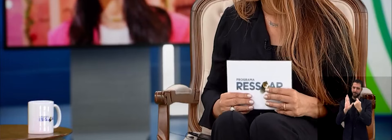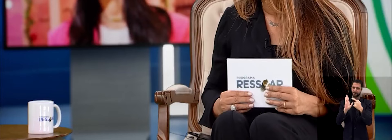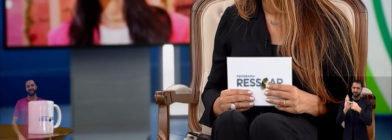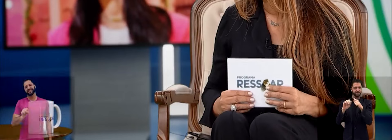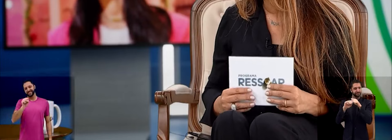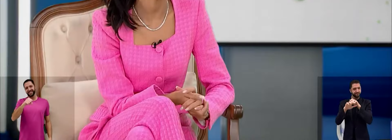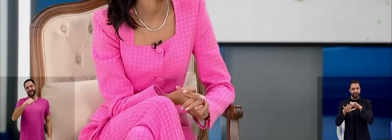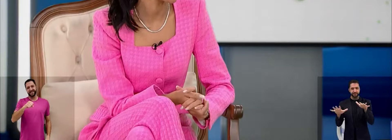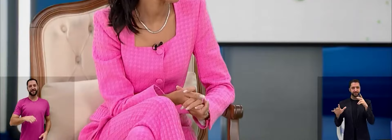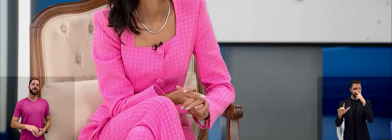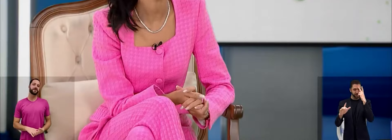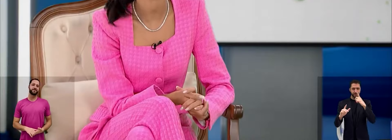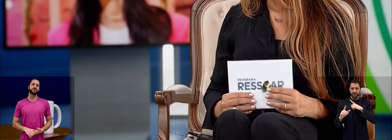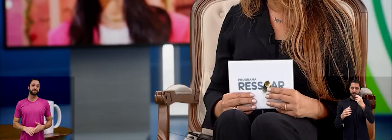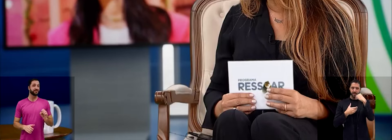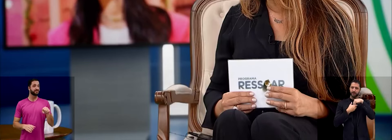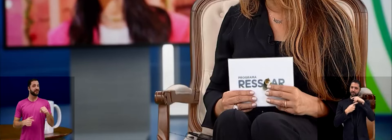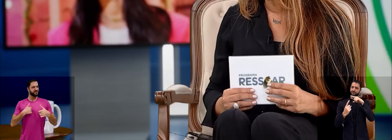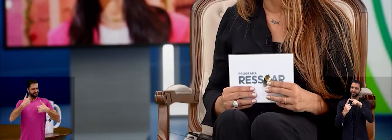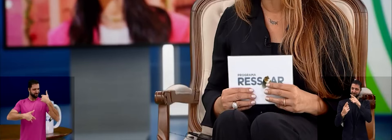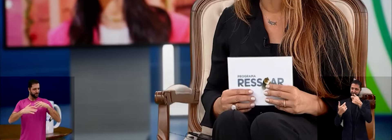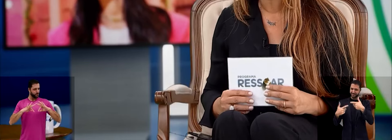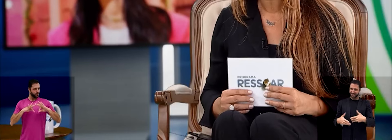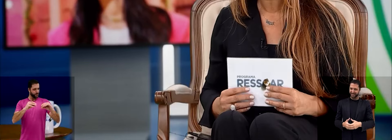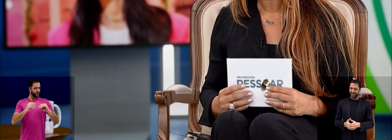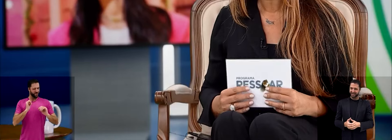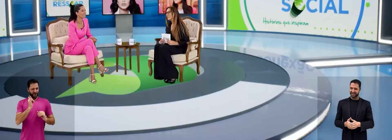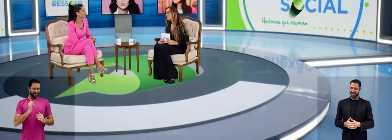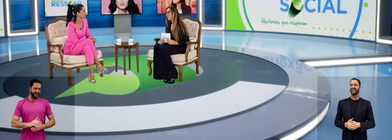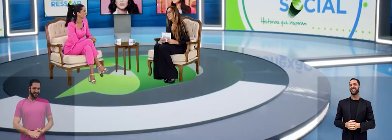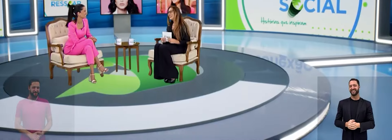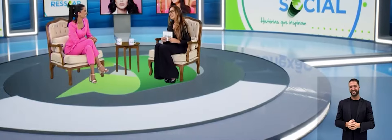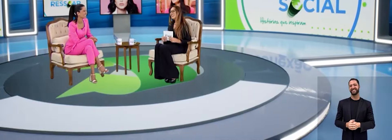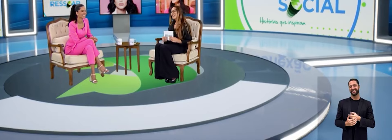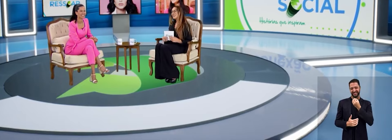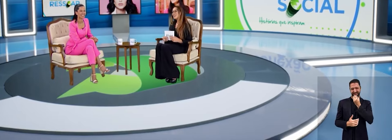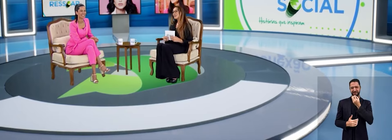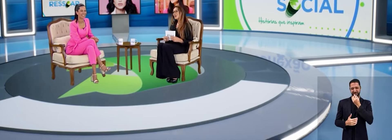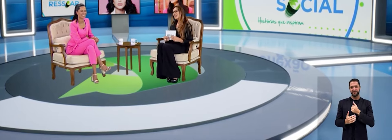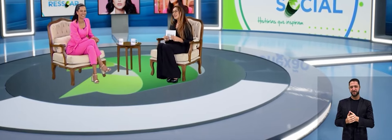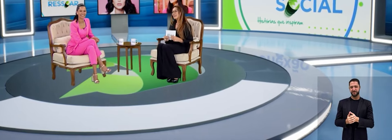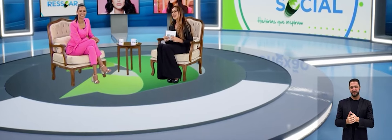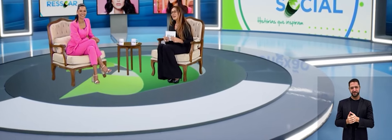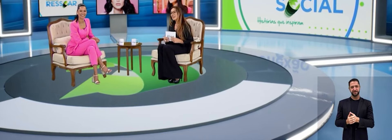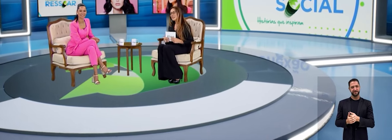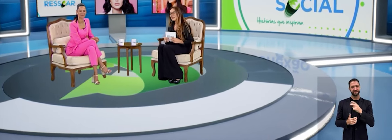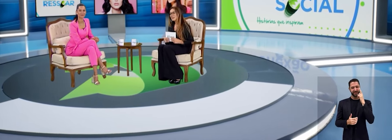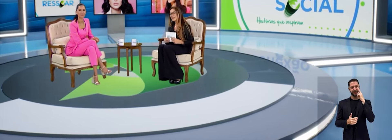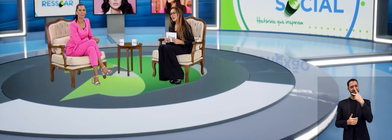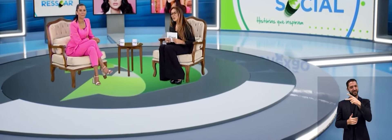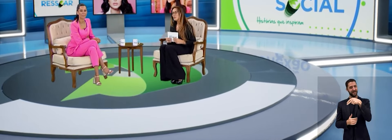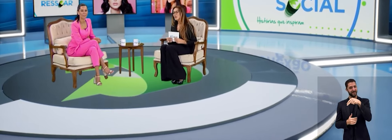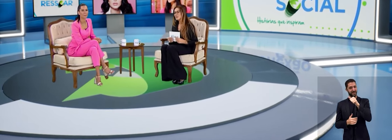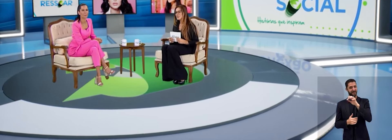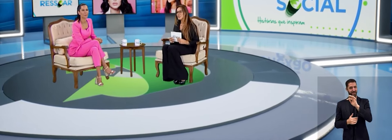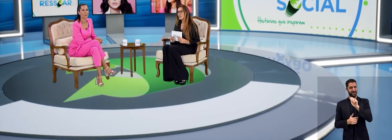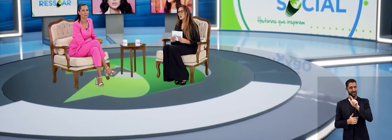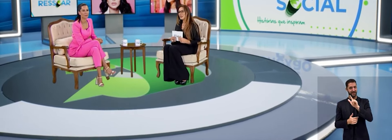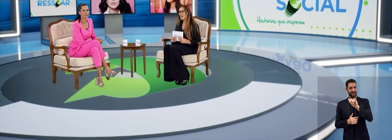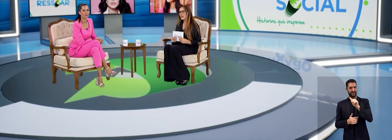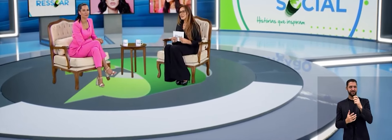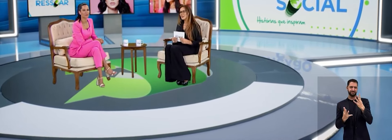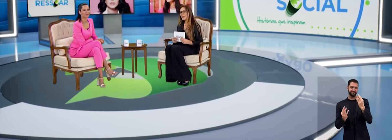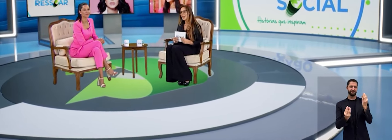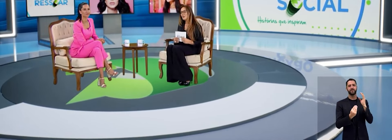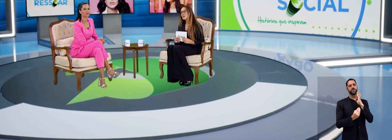sua marca, que você vai compartilhar aqui com a gente, né, Nath? Pô, tudinho. Gente, a história da Natália, para muita gente